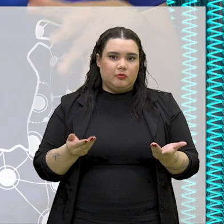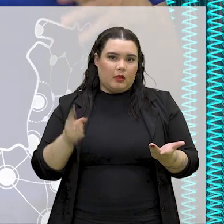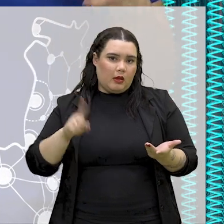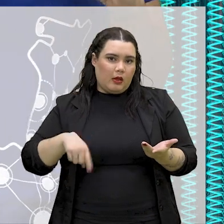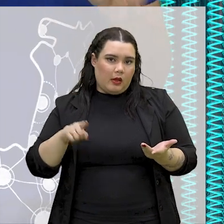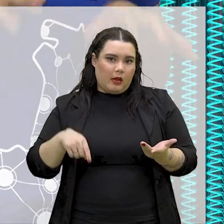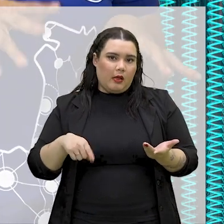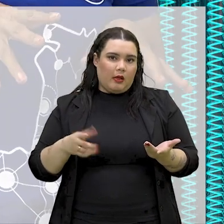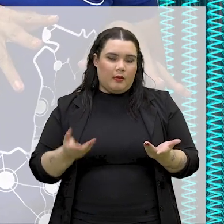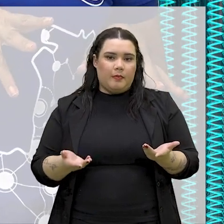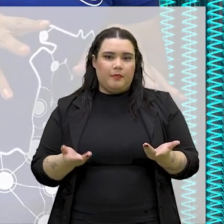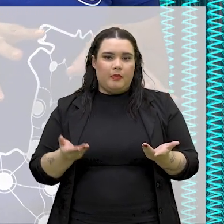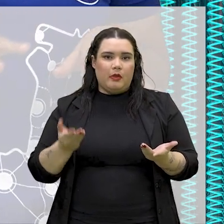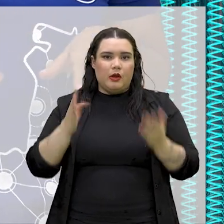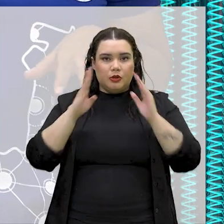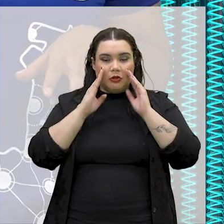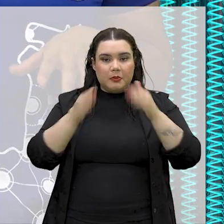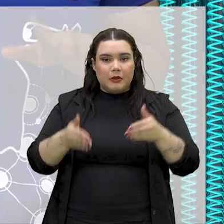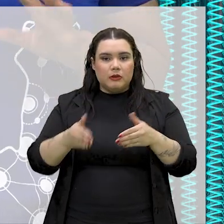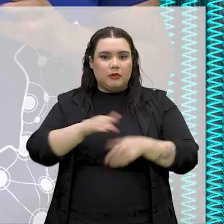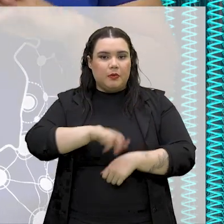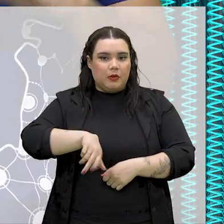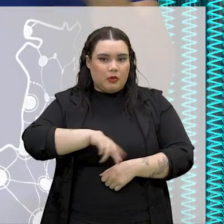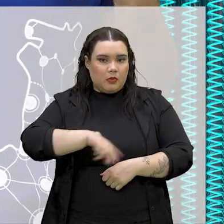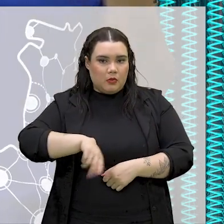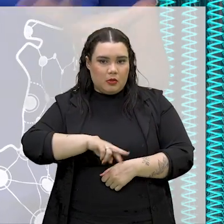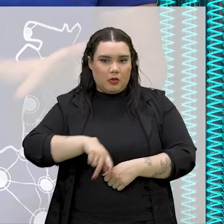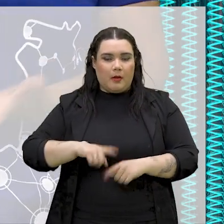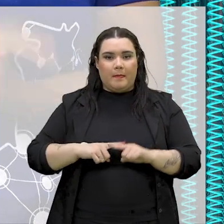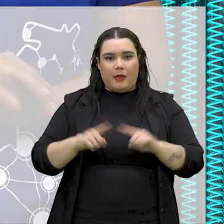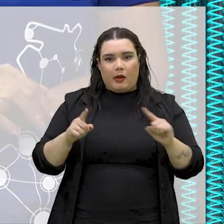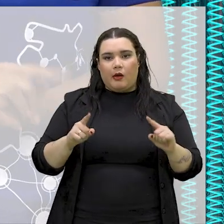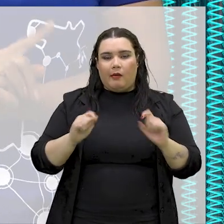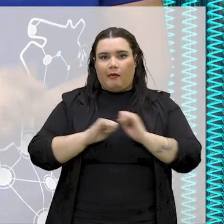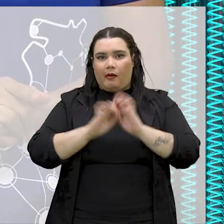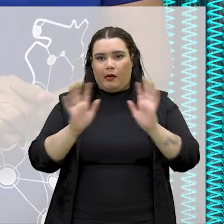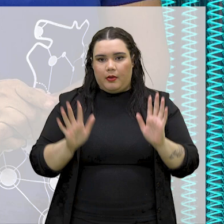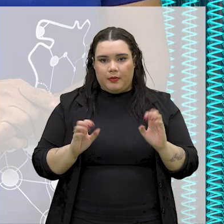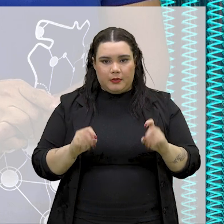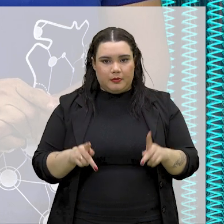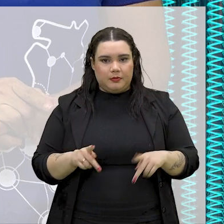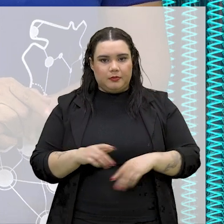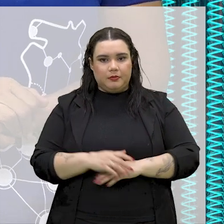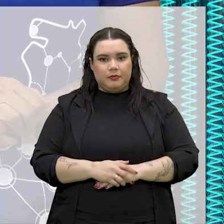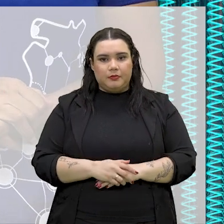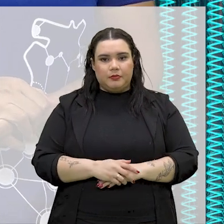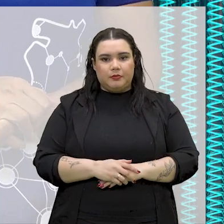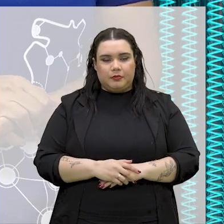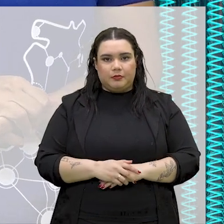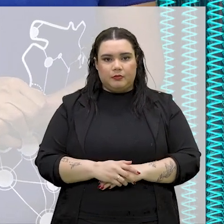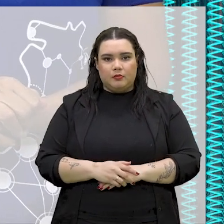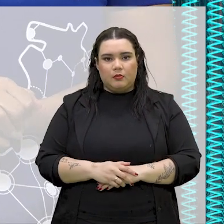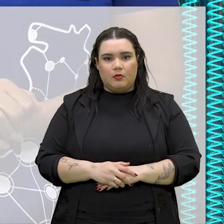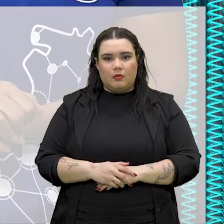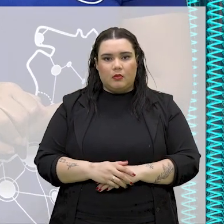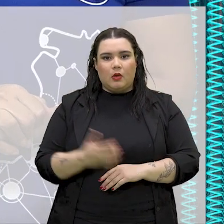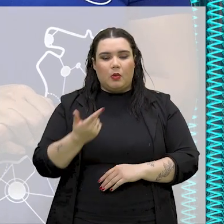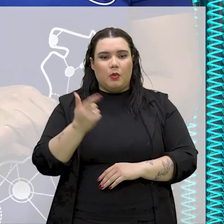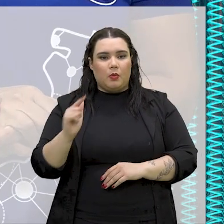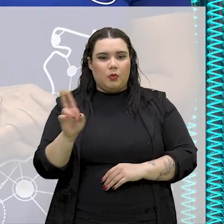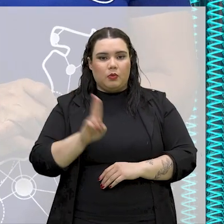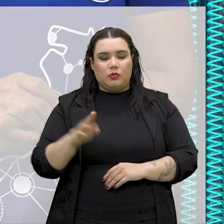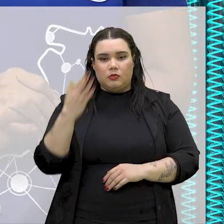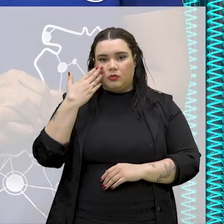bem, não é nada específico, tá bom? É bem mais amplo, ok? Ainda sobre o uso do can